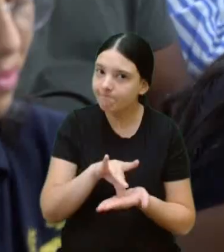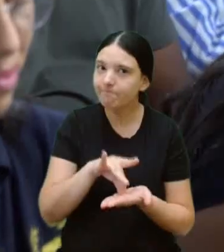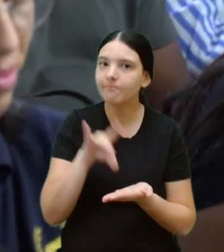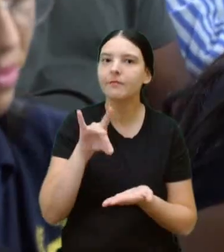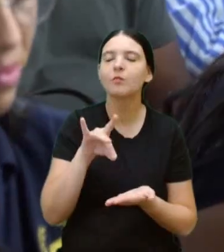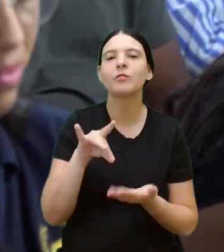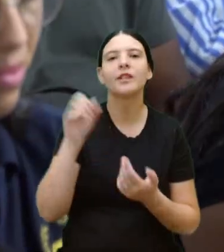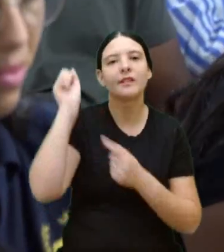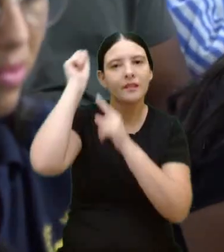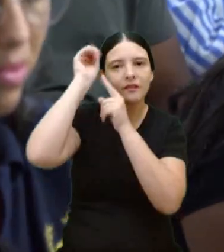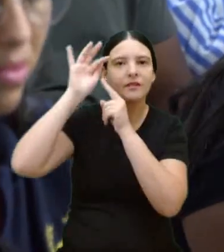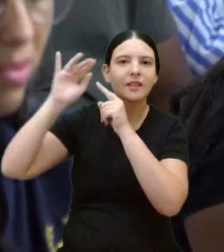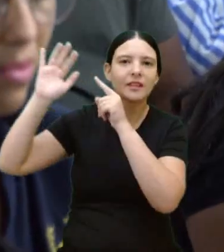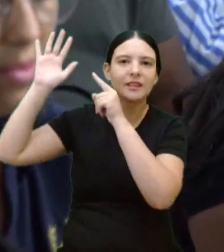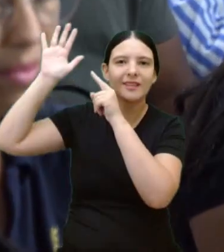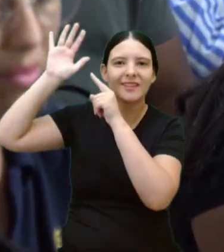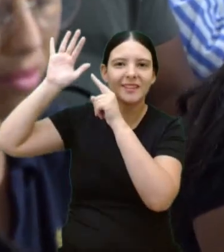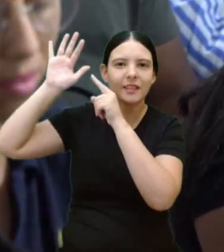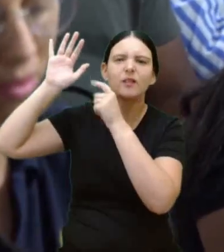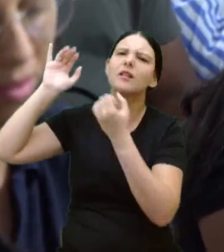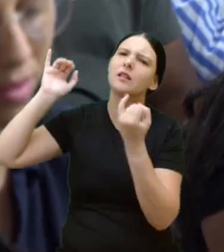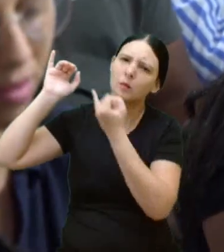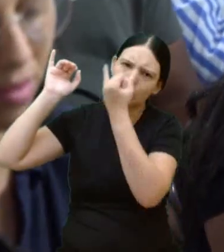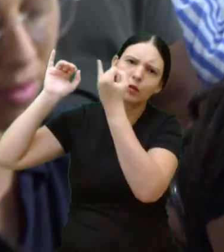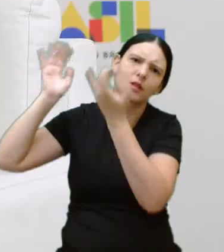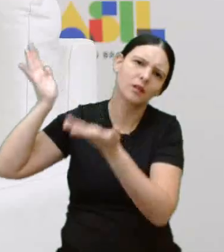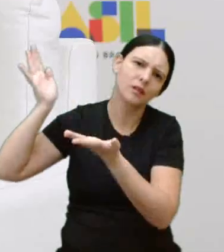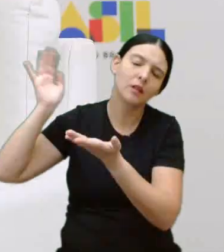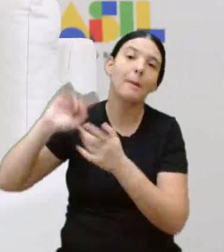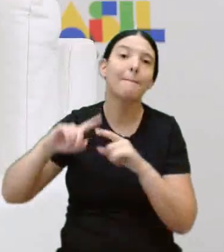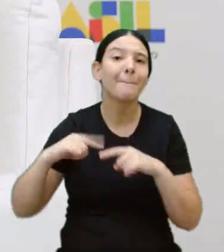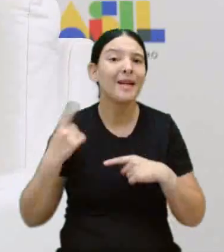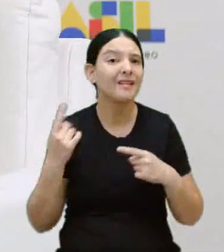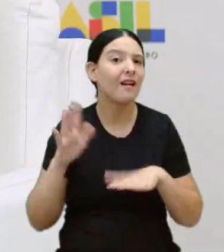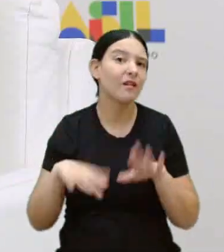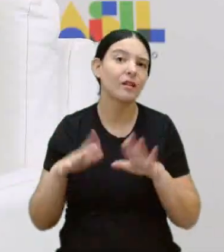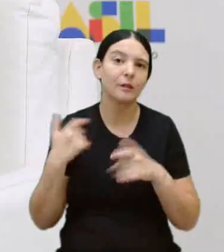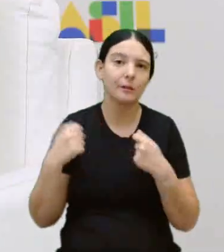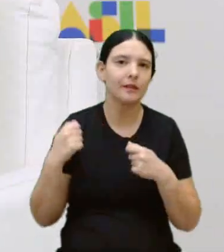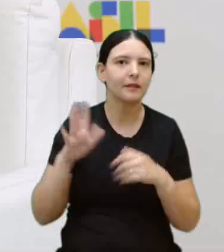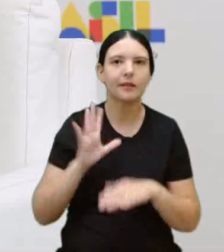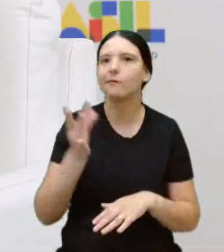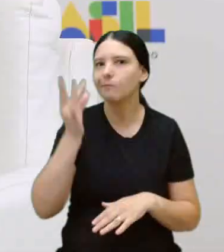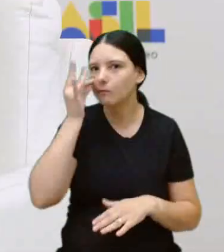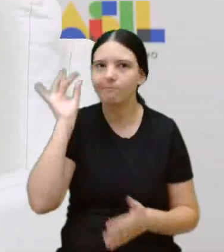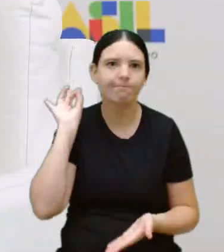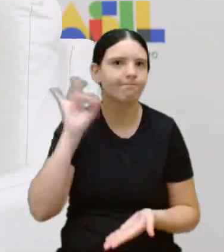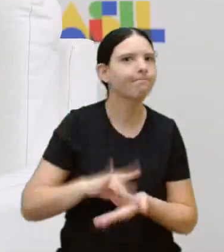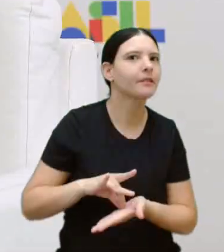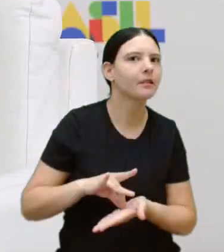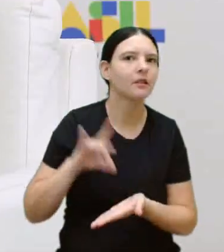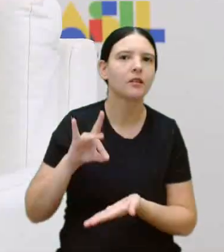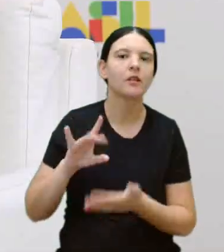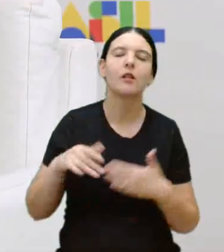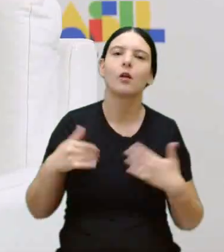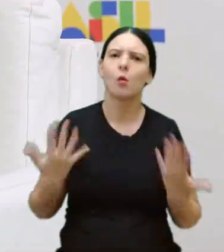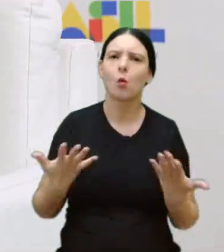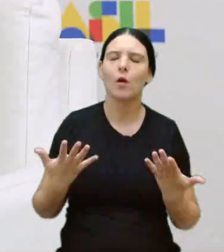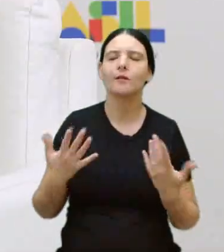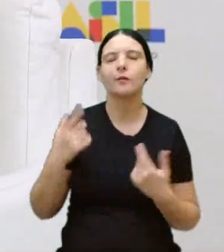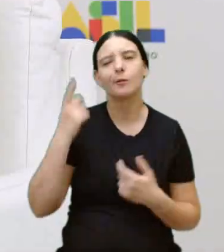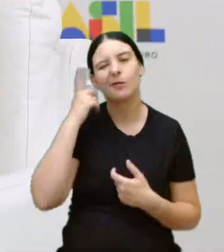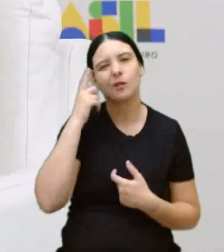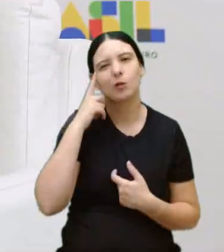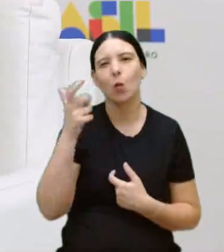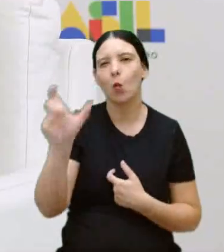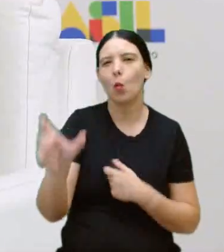A fantasia é importante para a vida, mas tem hora que eu tenho que encarar a realidade. Então, quando eu projeto muito no outro algumas coisas, eu